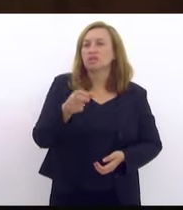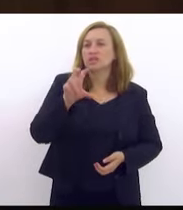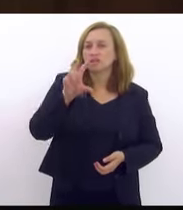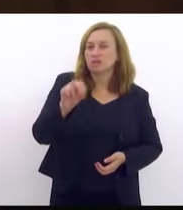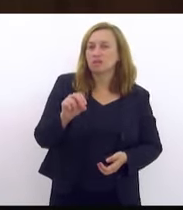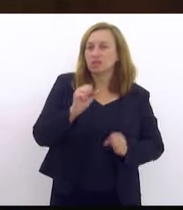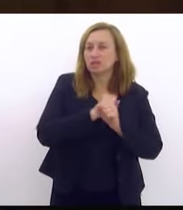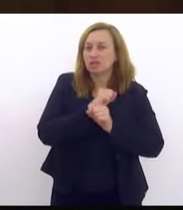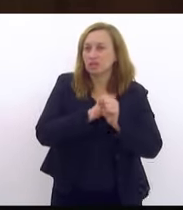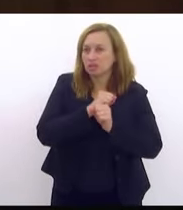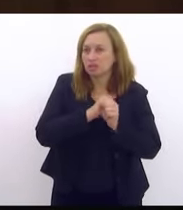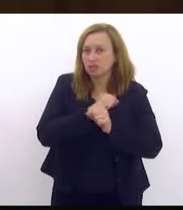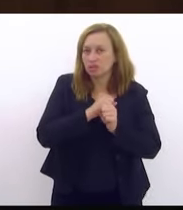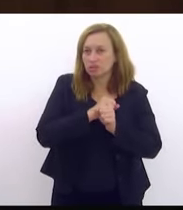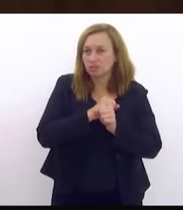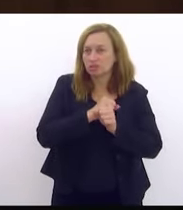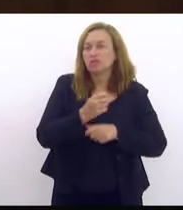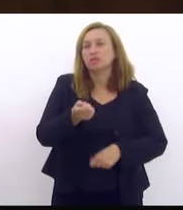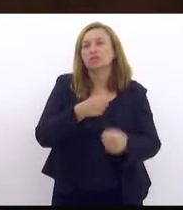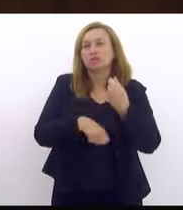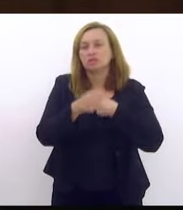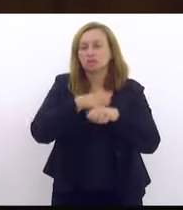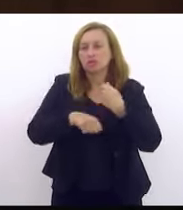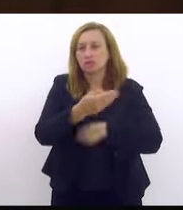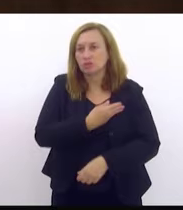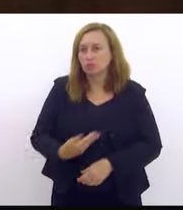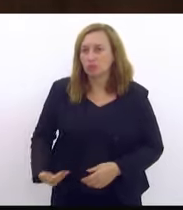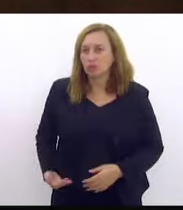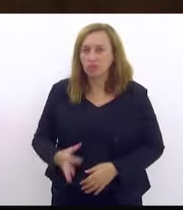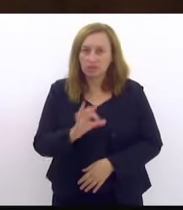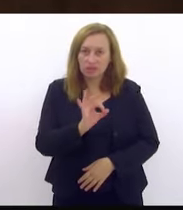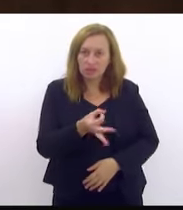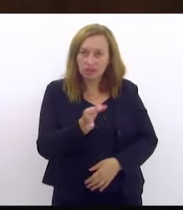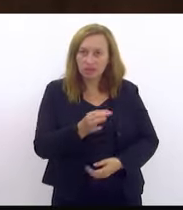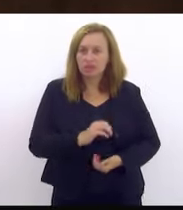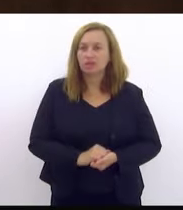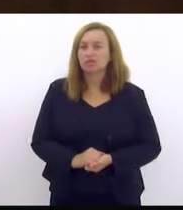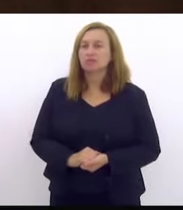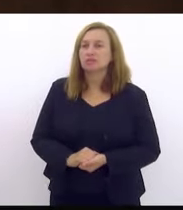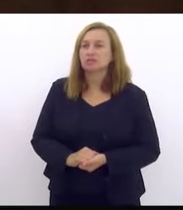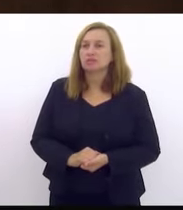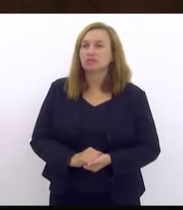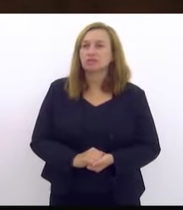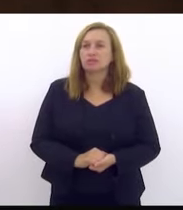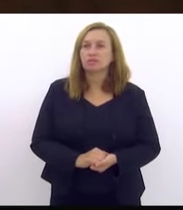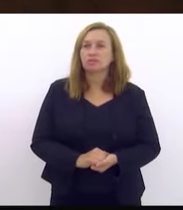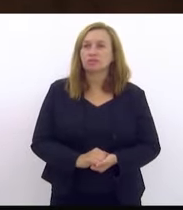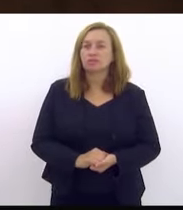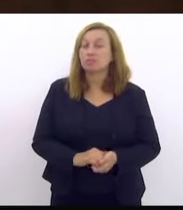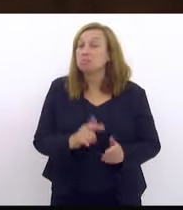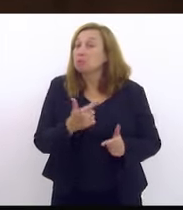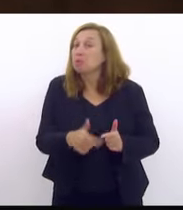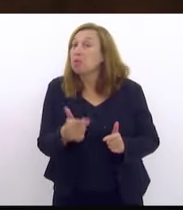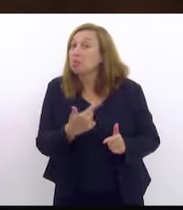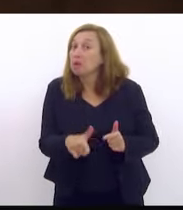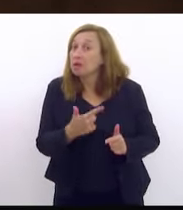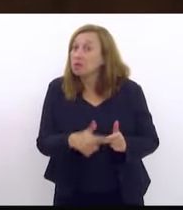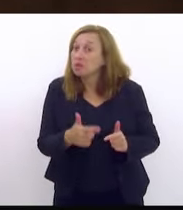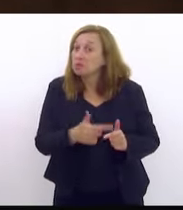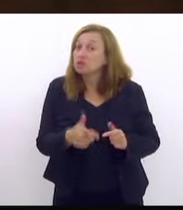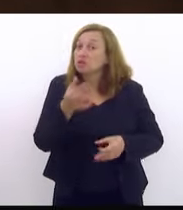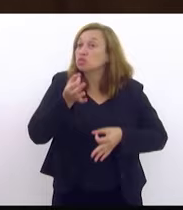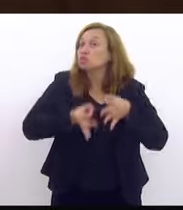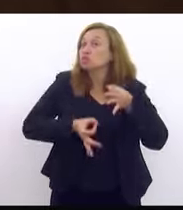50 anos de administração pública concreta e materializada se tornarão um problema